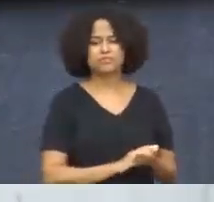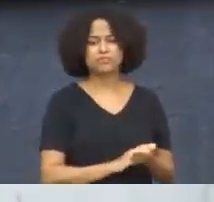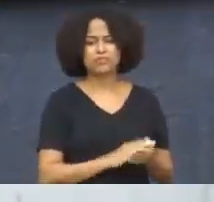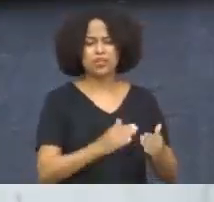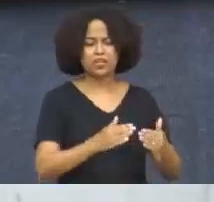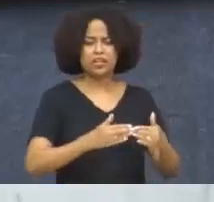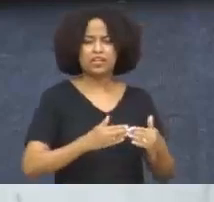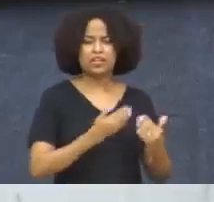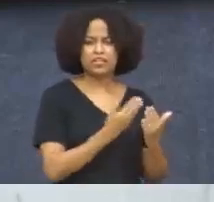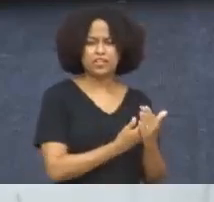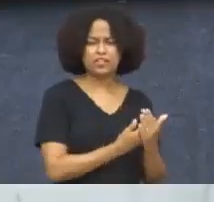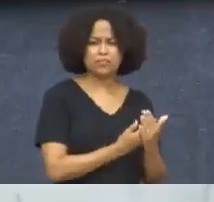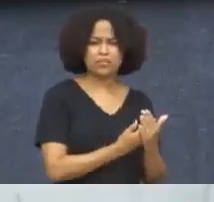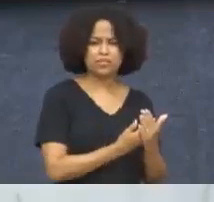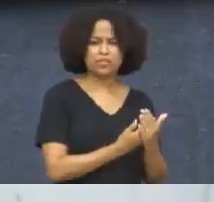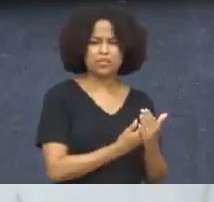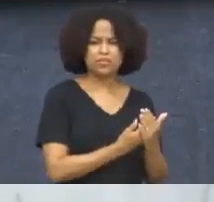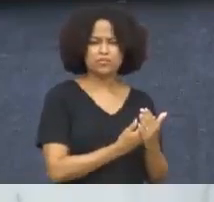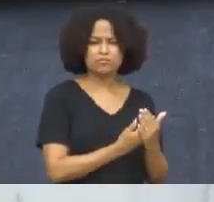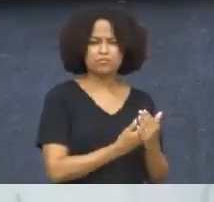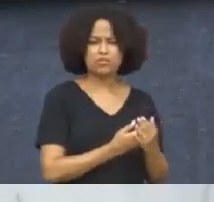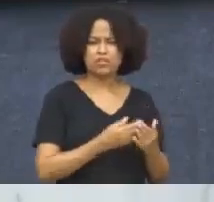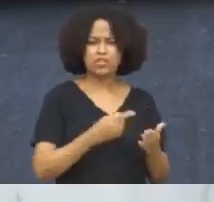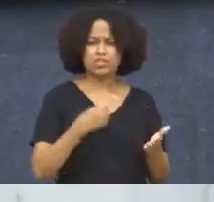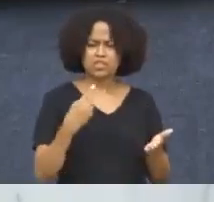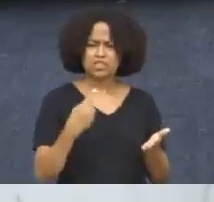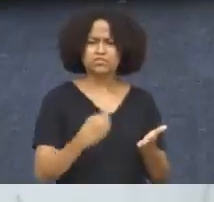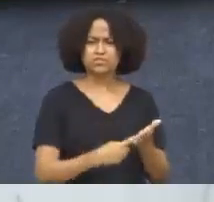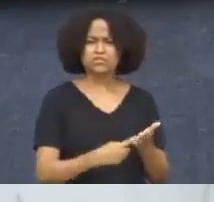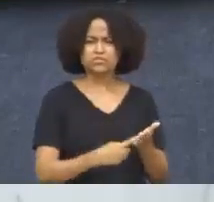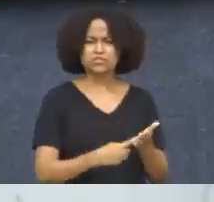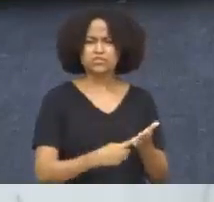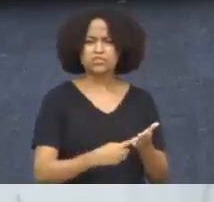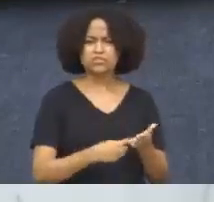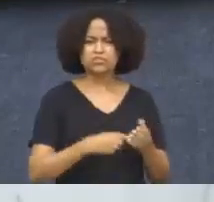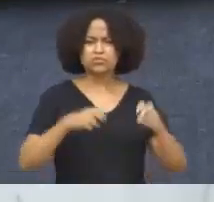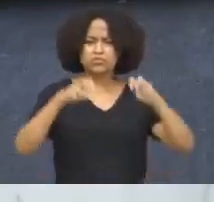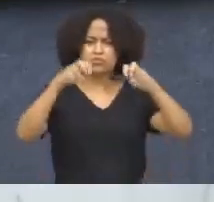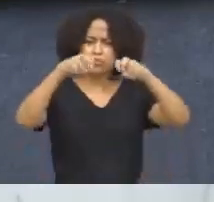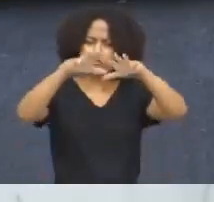Requerimento decididos pelo plenário. Primeiro, requerimento